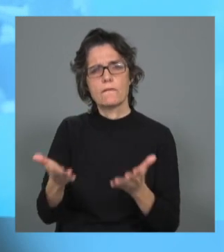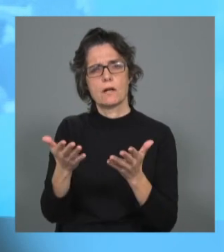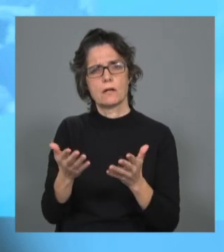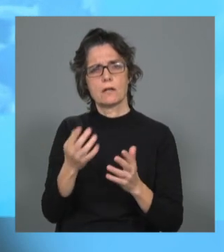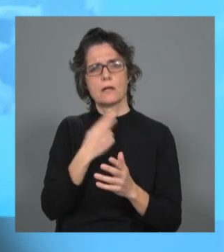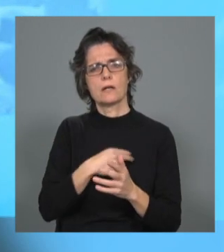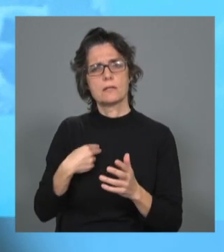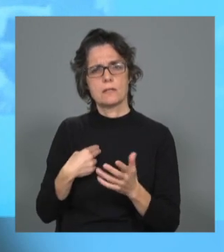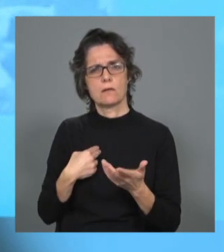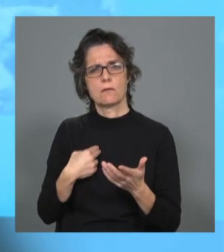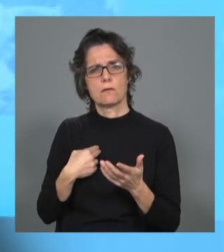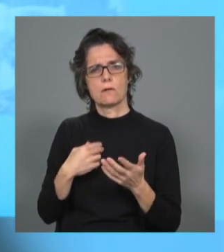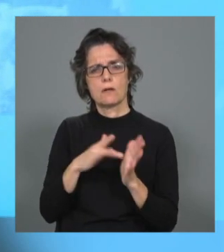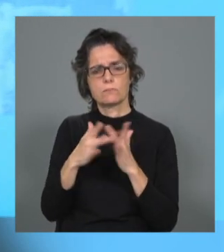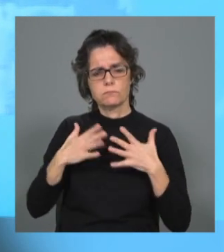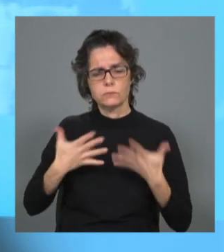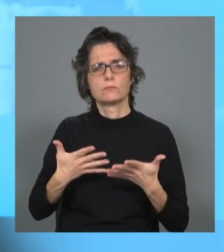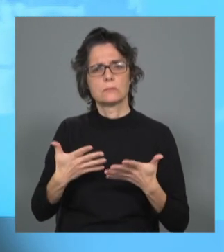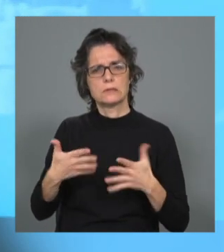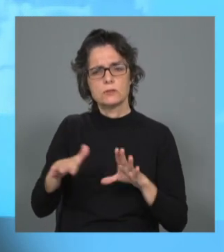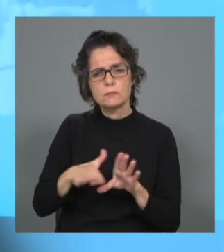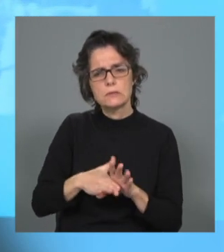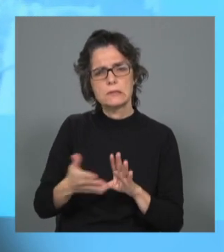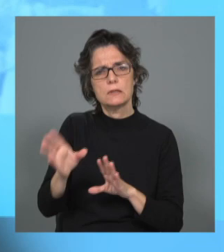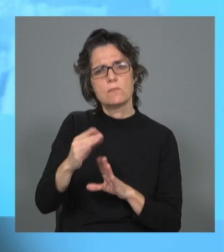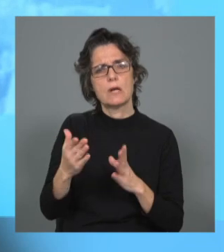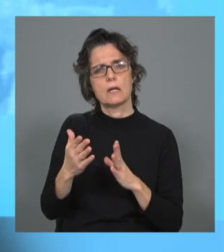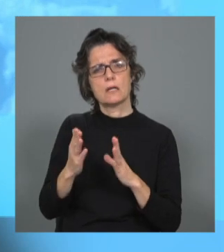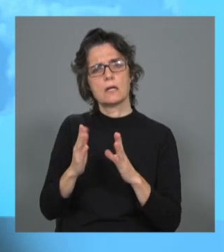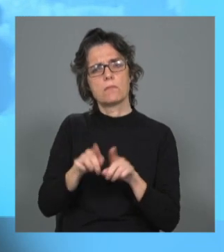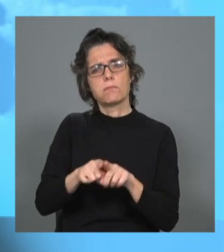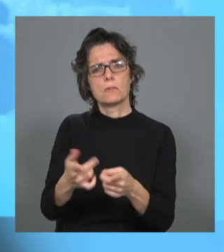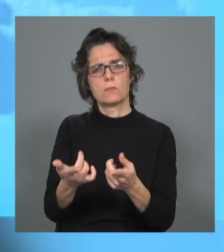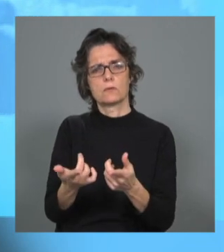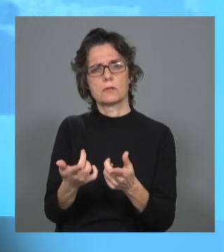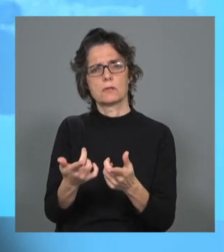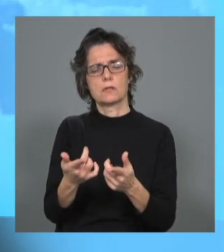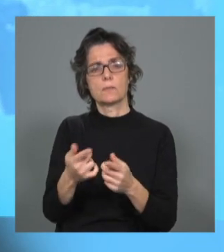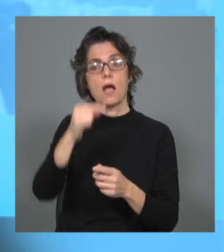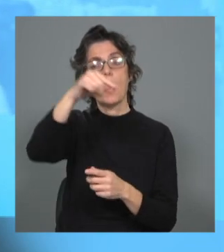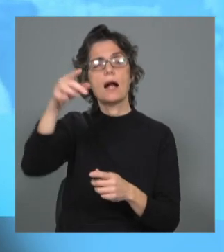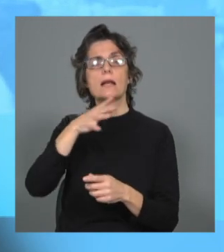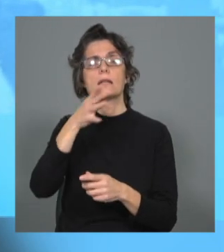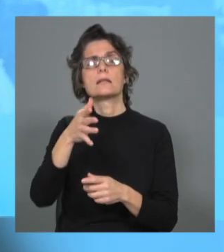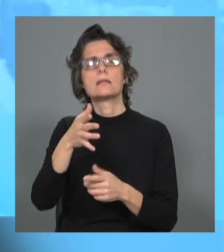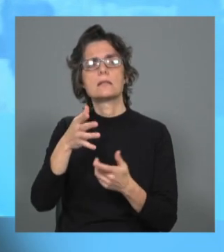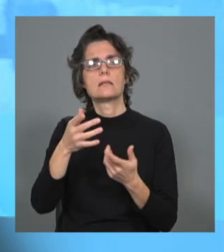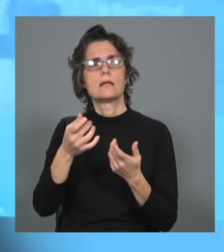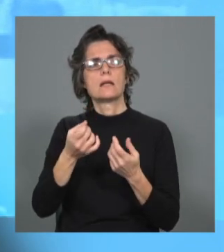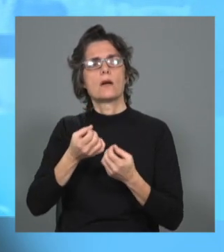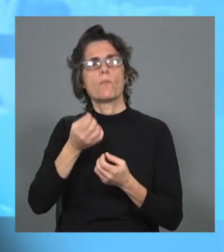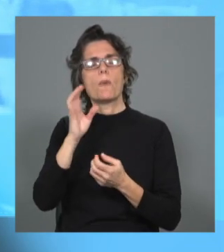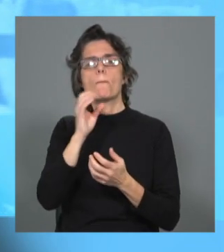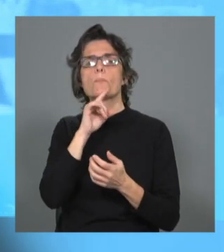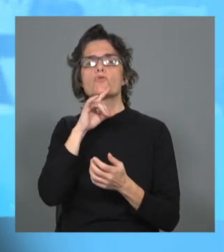política, porque há quem refira, quem a apelido mesmo como uma expressão sublime da caridade, não é?